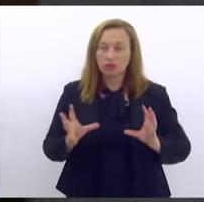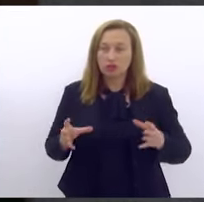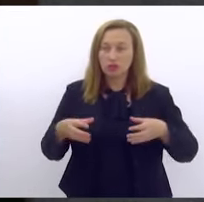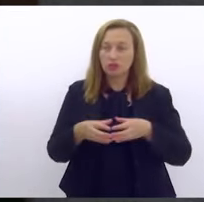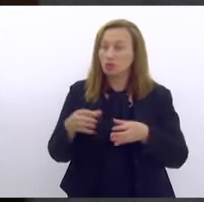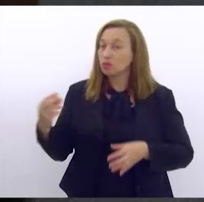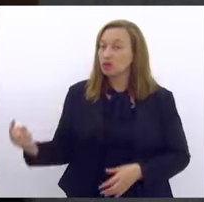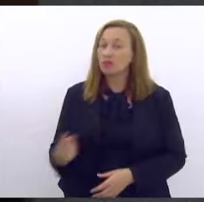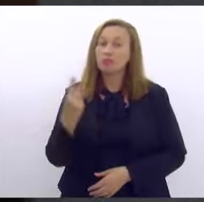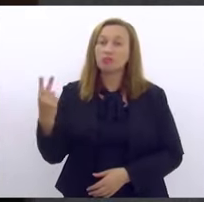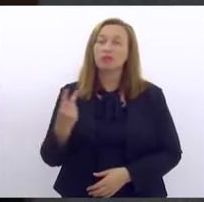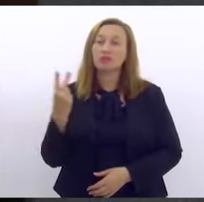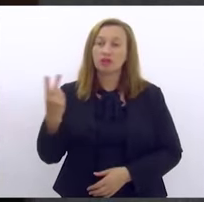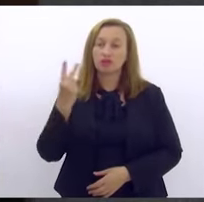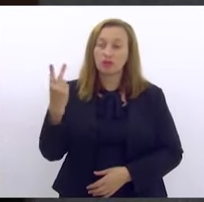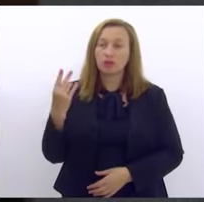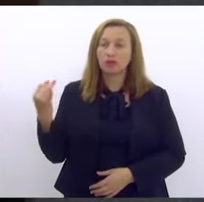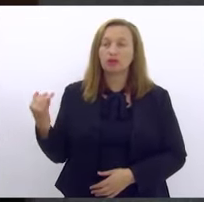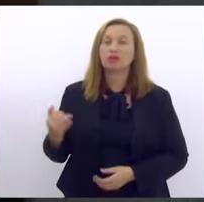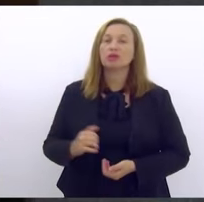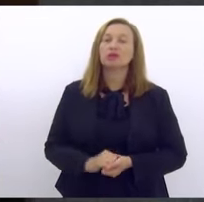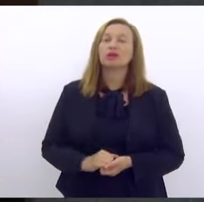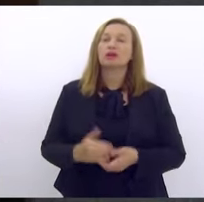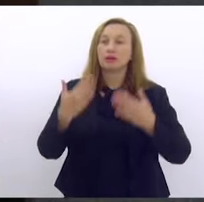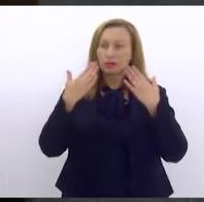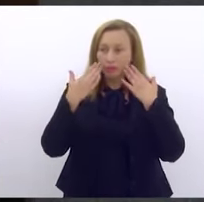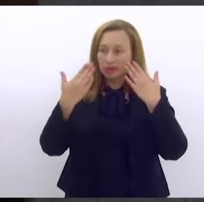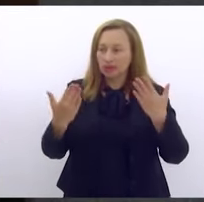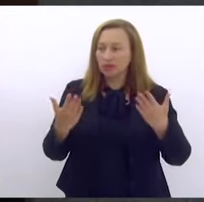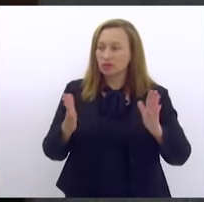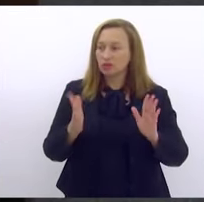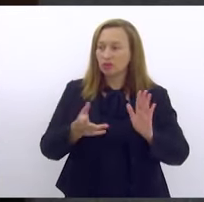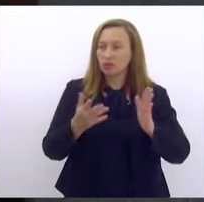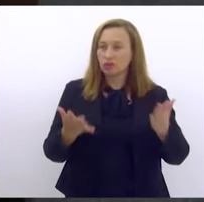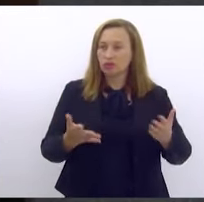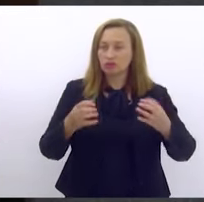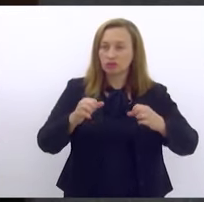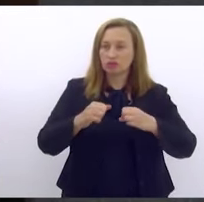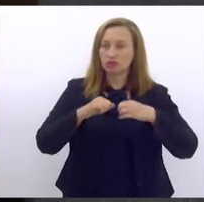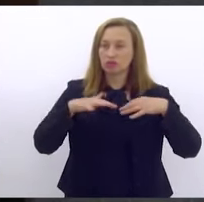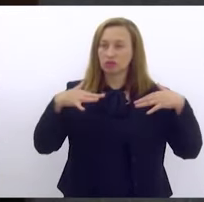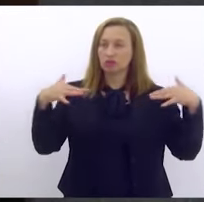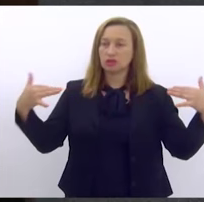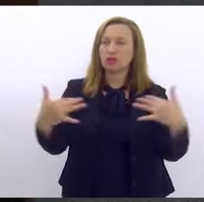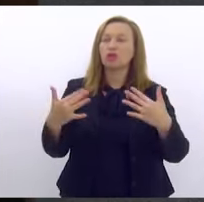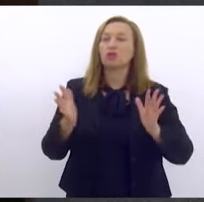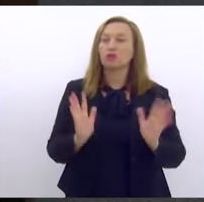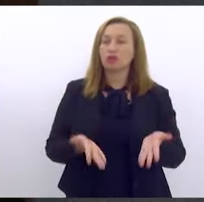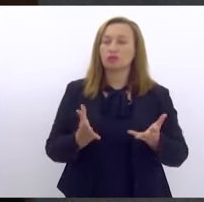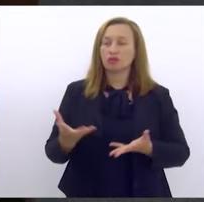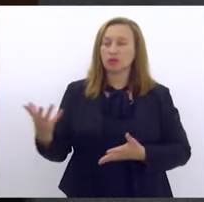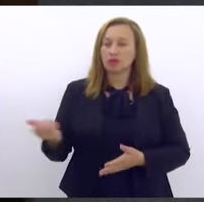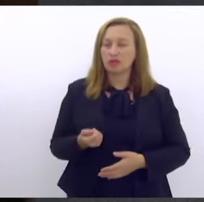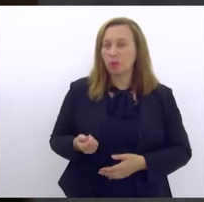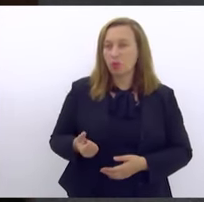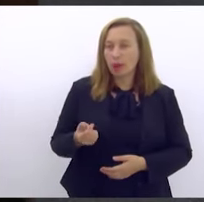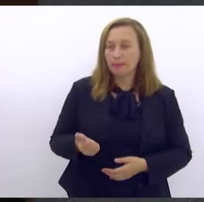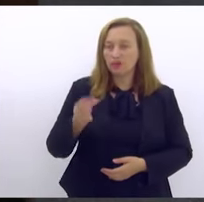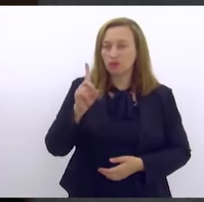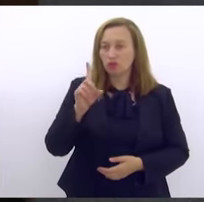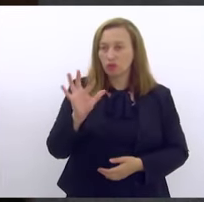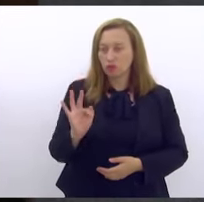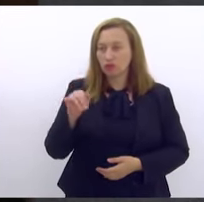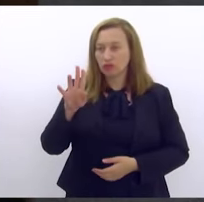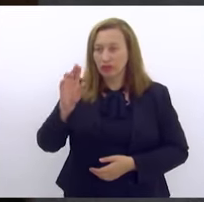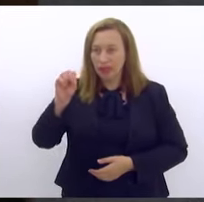super importante representada aqui hoje nas galerias, os profissionais da FAITEC vão receber o abono Fundeb. E é preciso